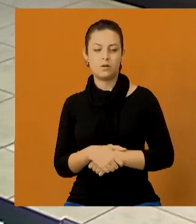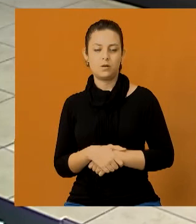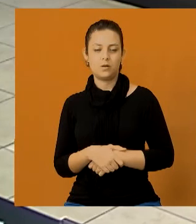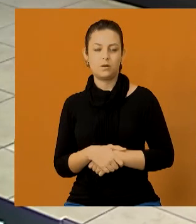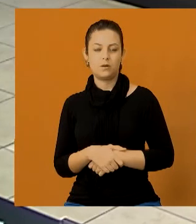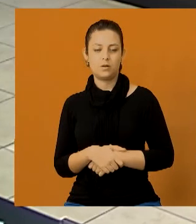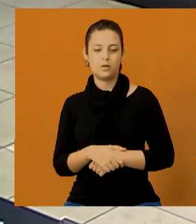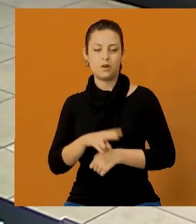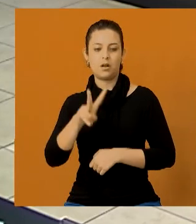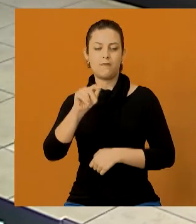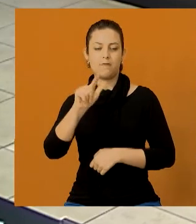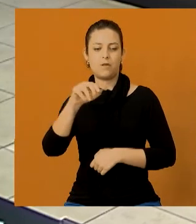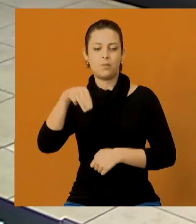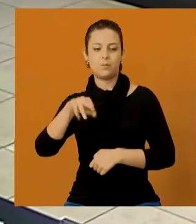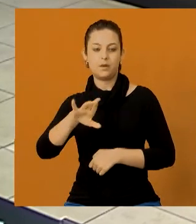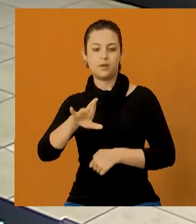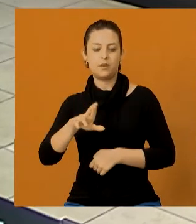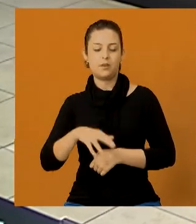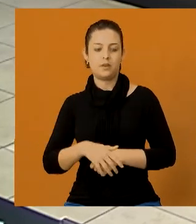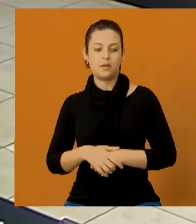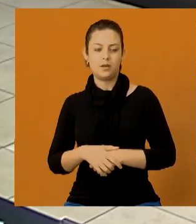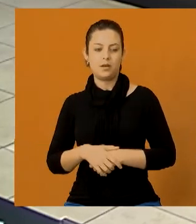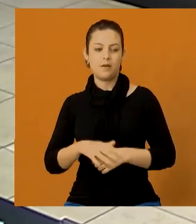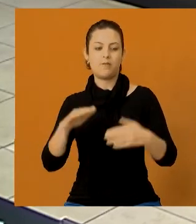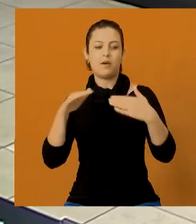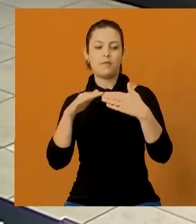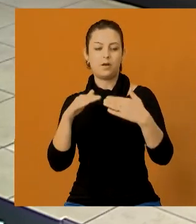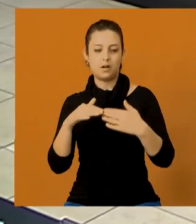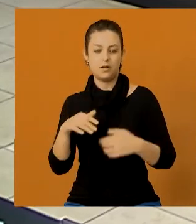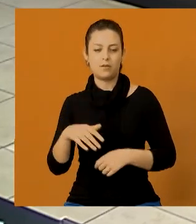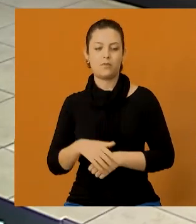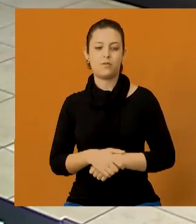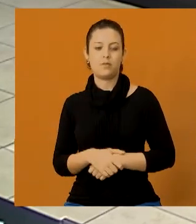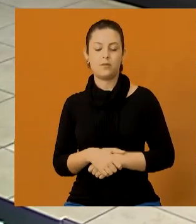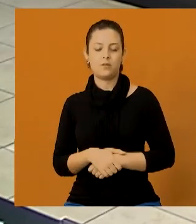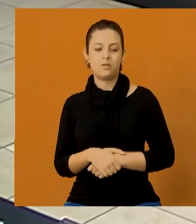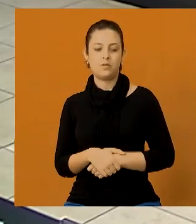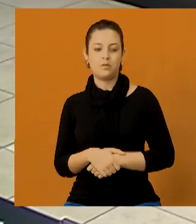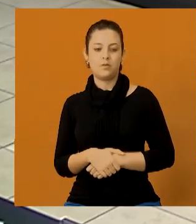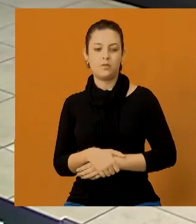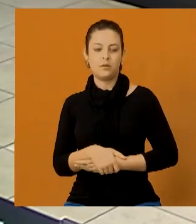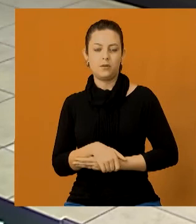vota vereador Valmir do Parque Meia Lua? Voto favorável ao veto.